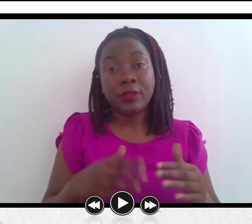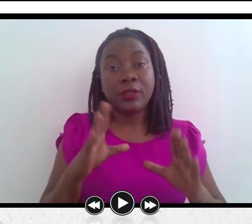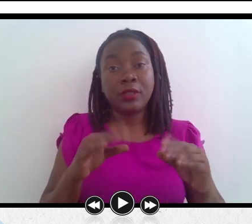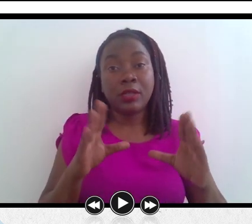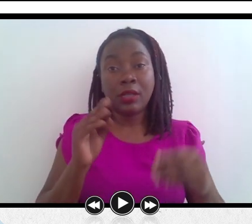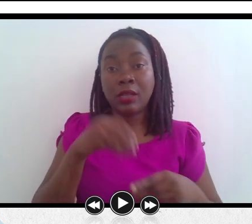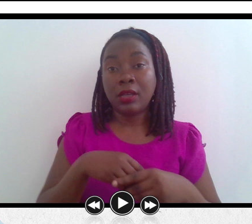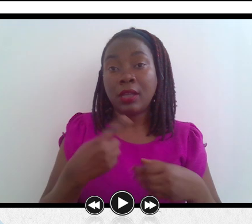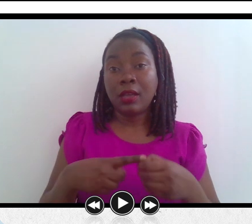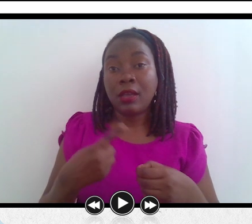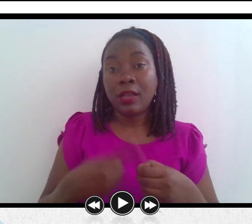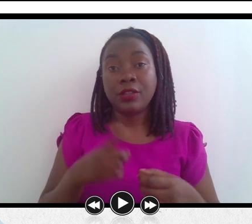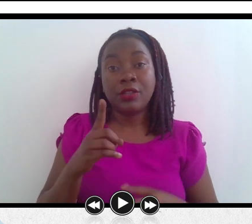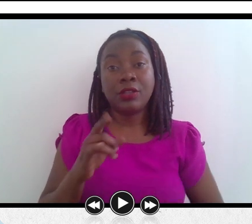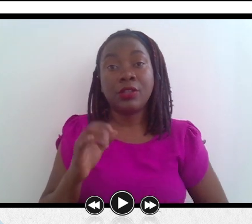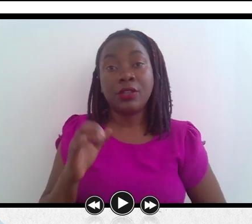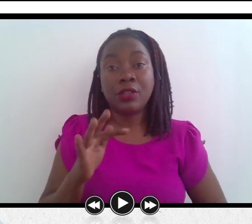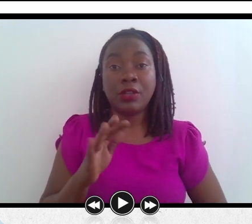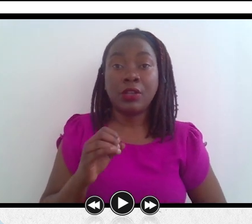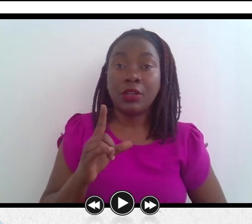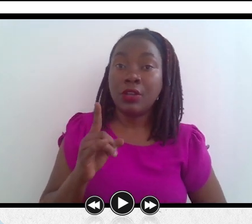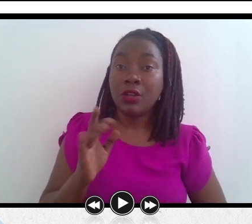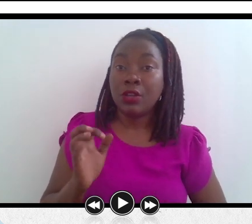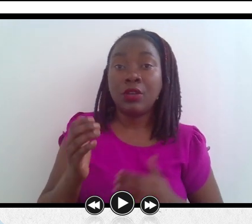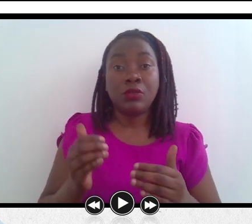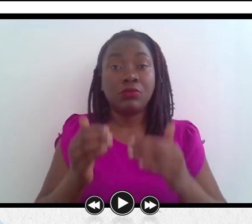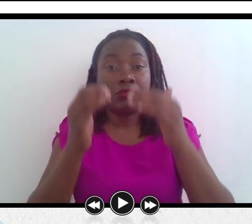das cidades, dique, polder, algum túnel,